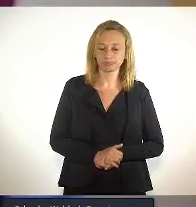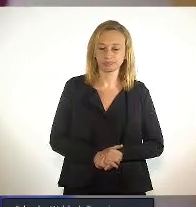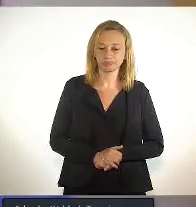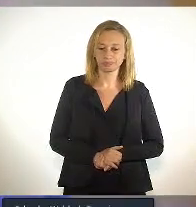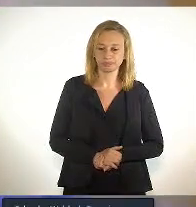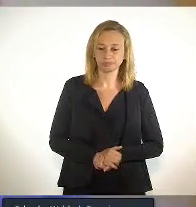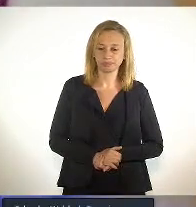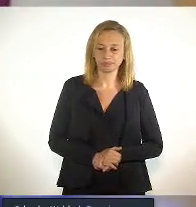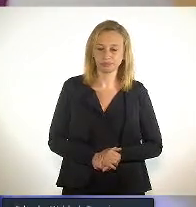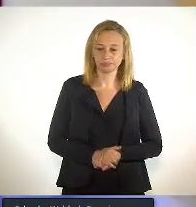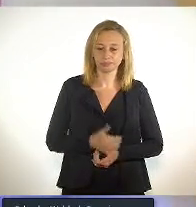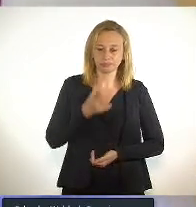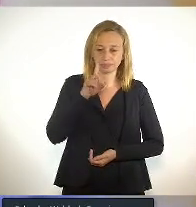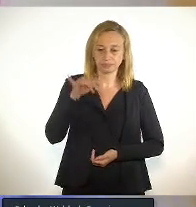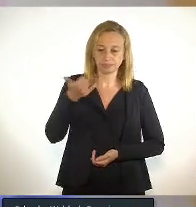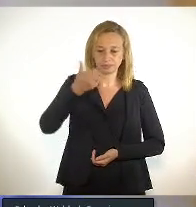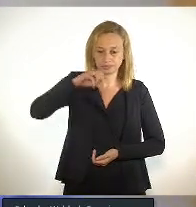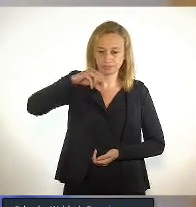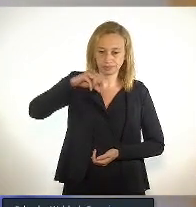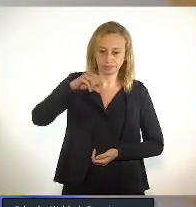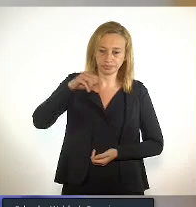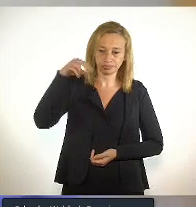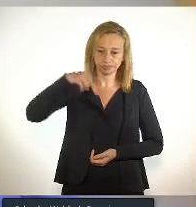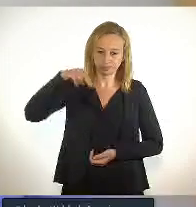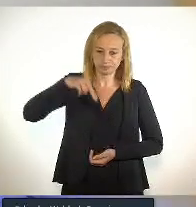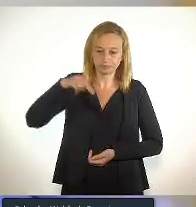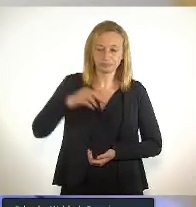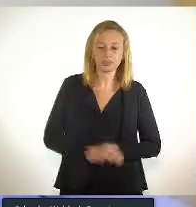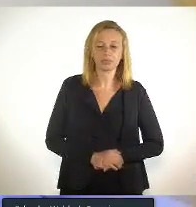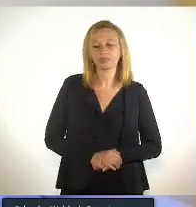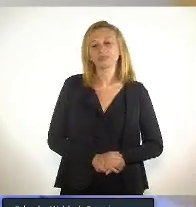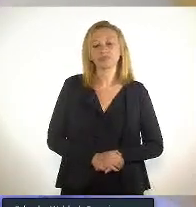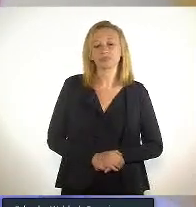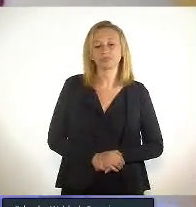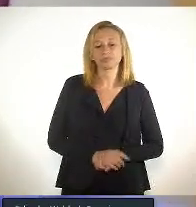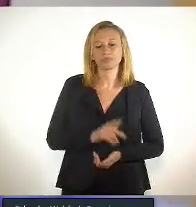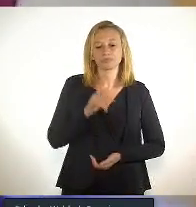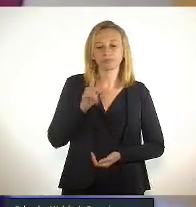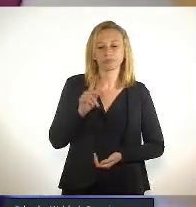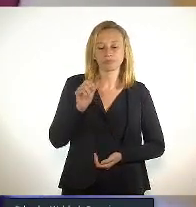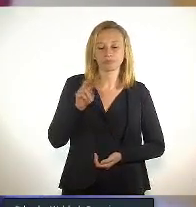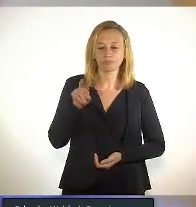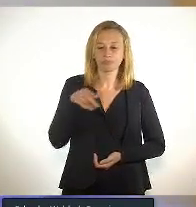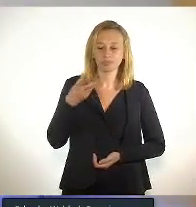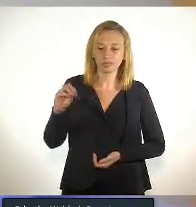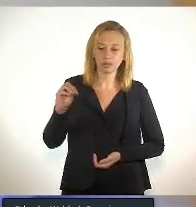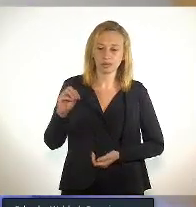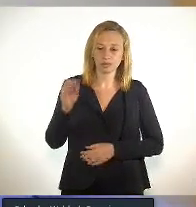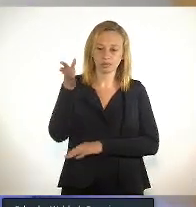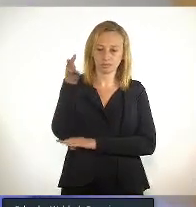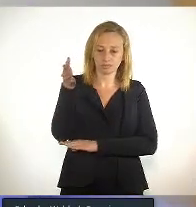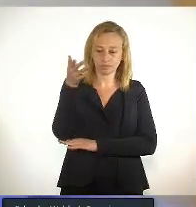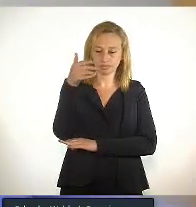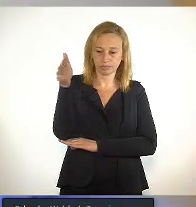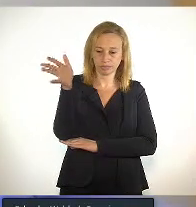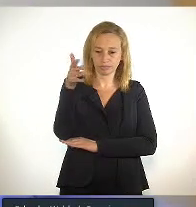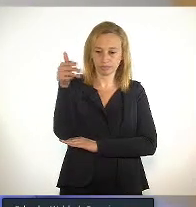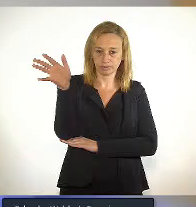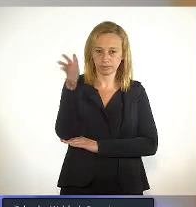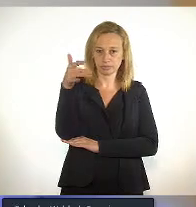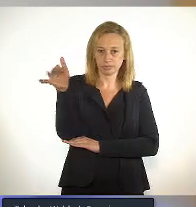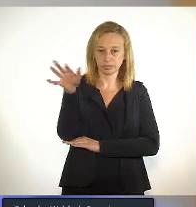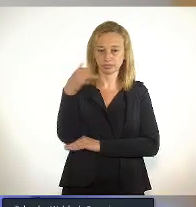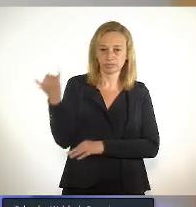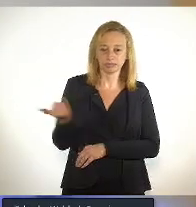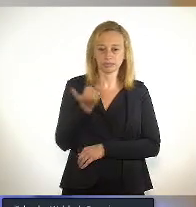19 de novembro, dia do Pavilhão Nacional, dia da bandeira, e é muito importante, deputada